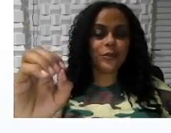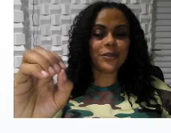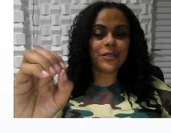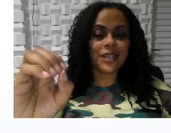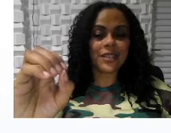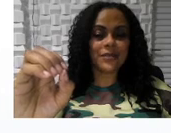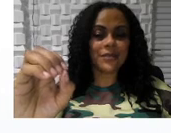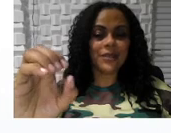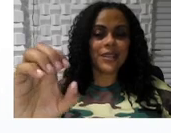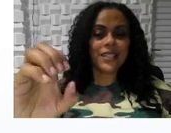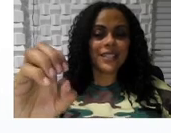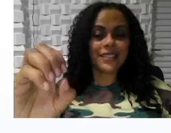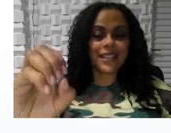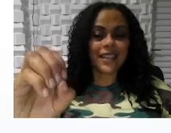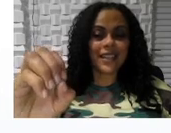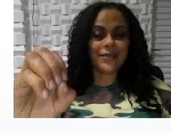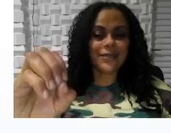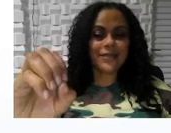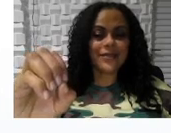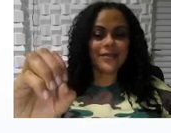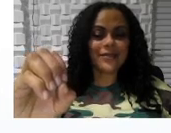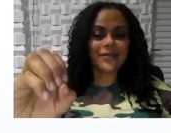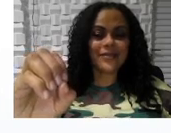6, viu? 0,